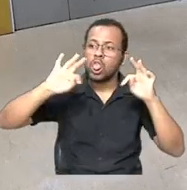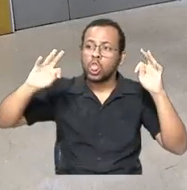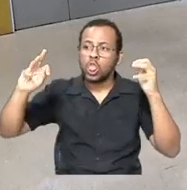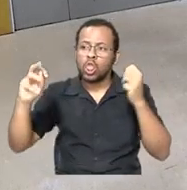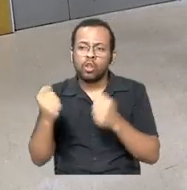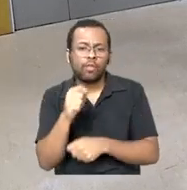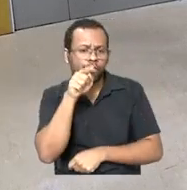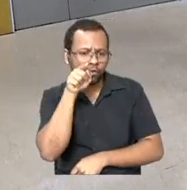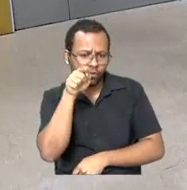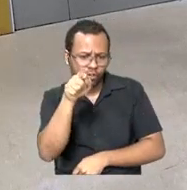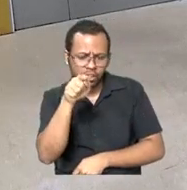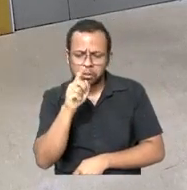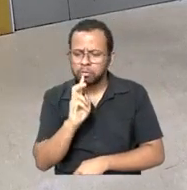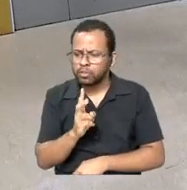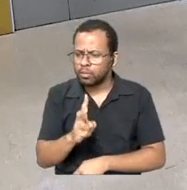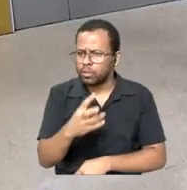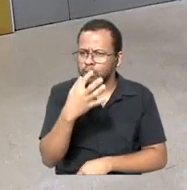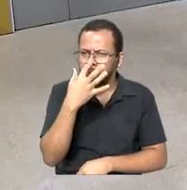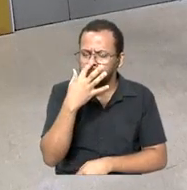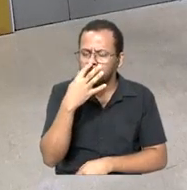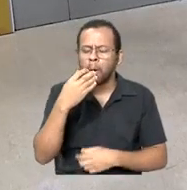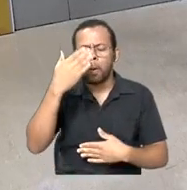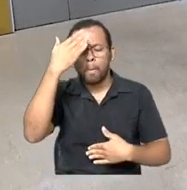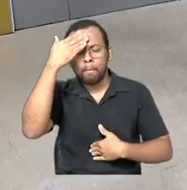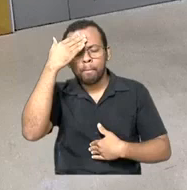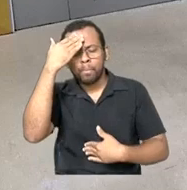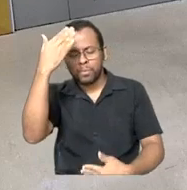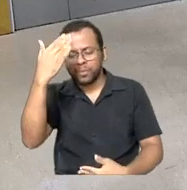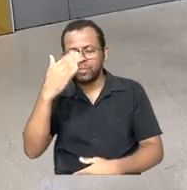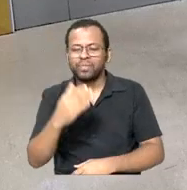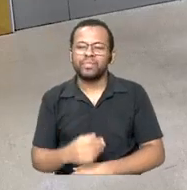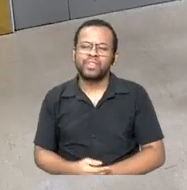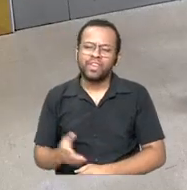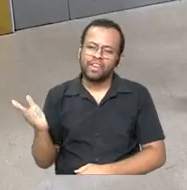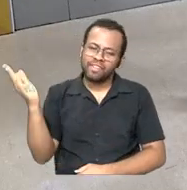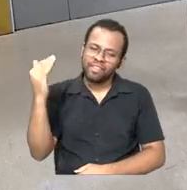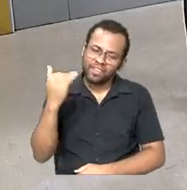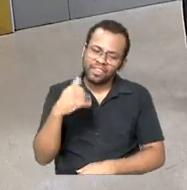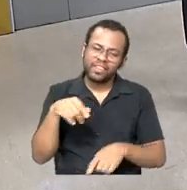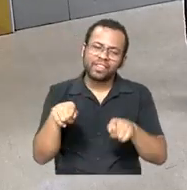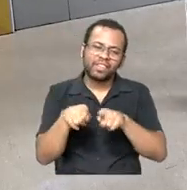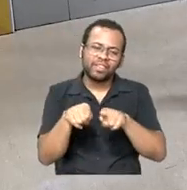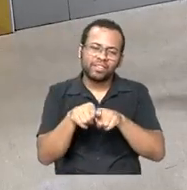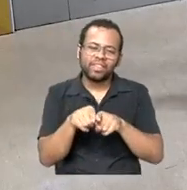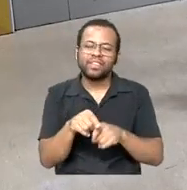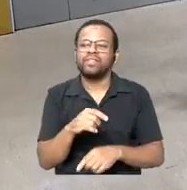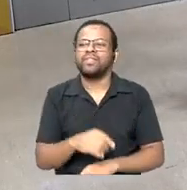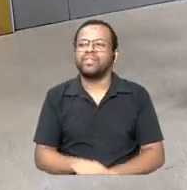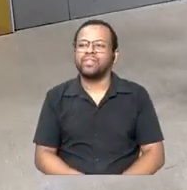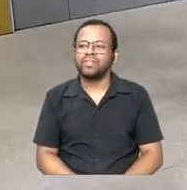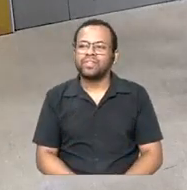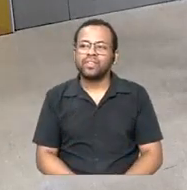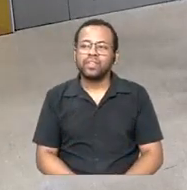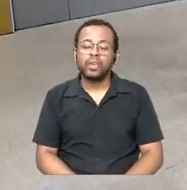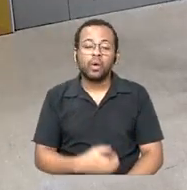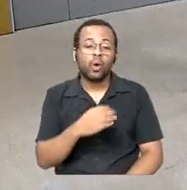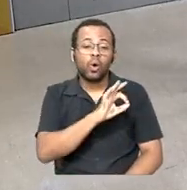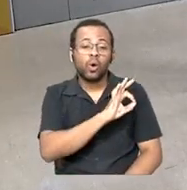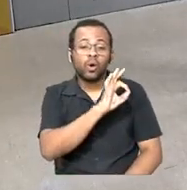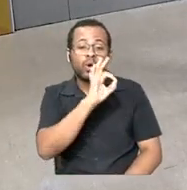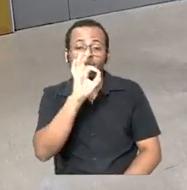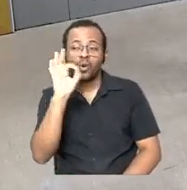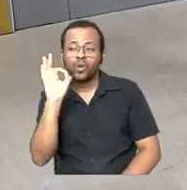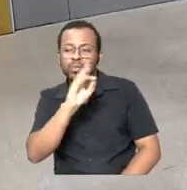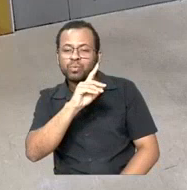todas tá você que tá aí sempre ligadinho com a gente muito obrigado segue mais vem você também que ainda não seguiu isso mesmo um ótimo